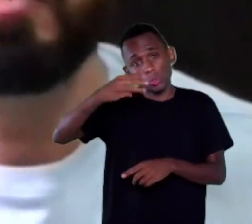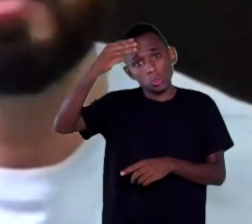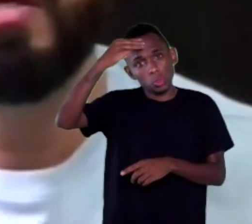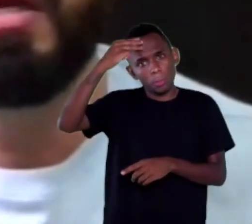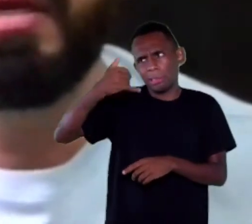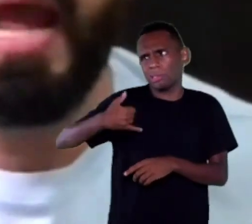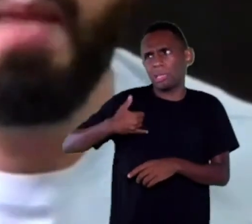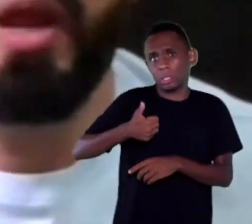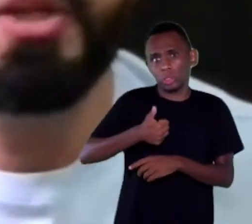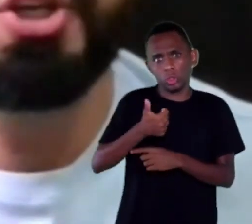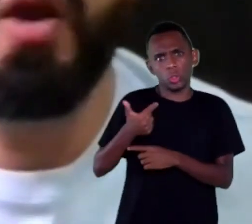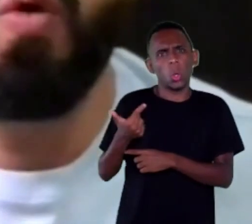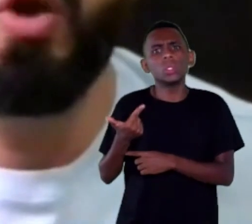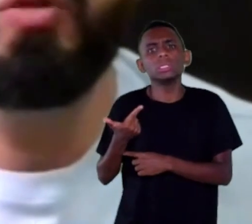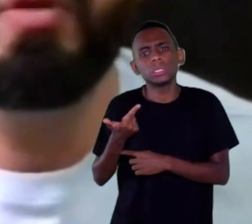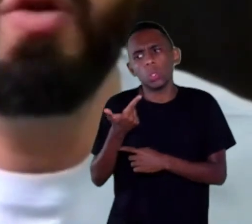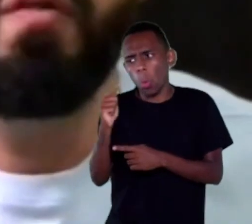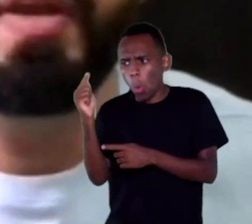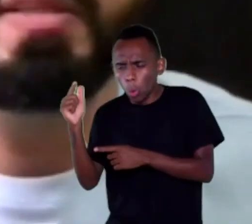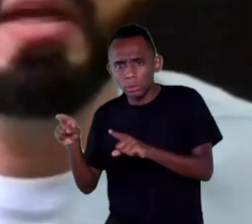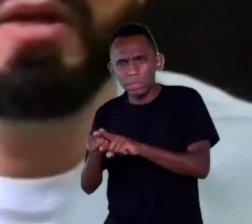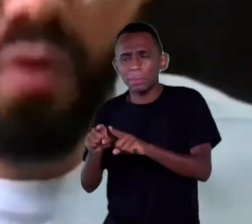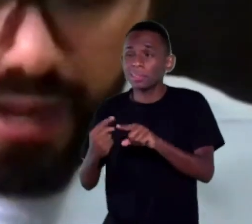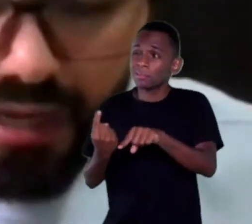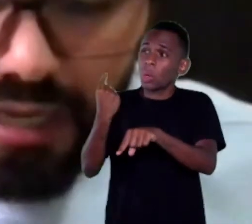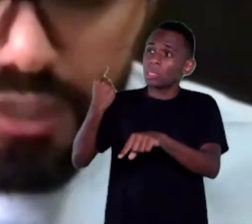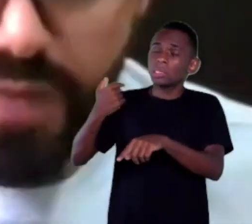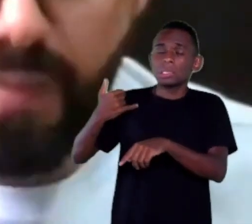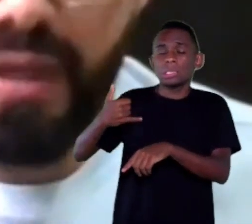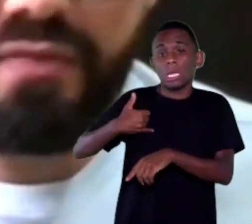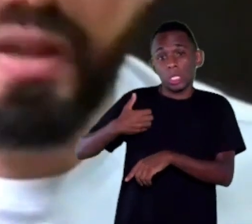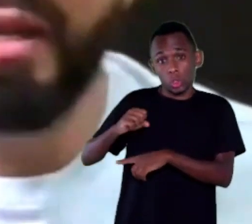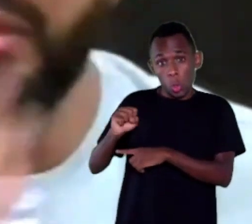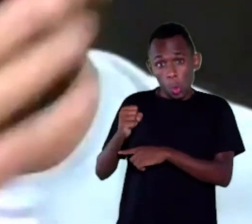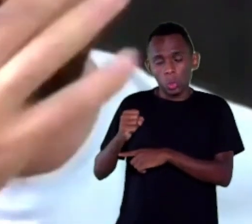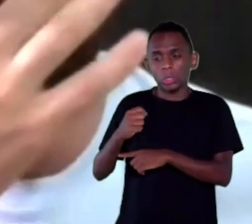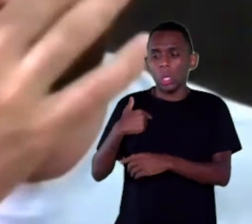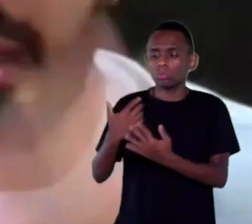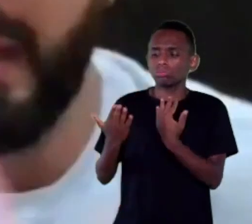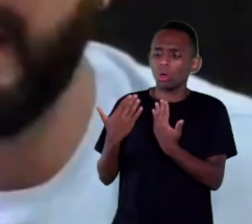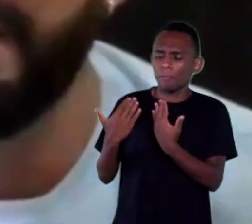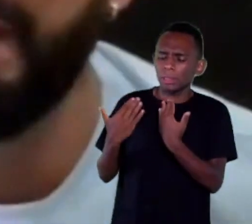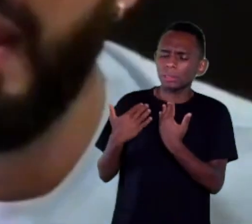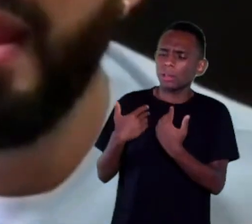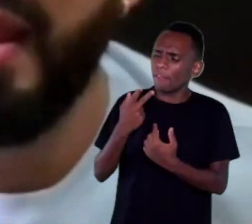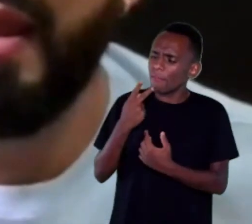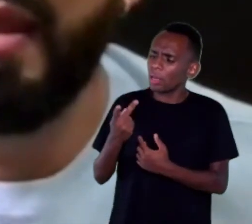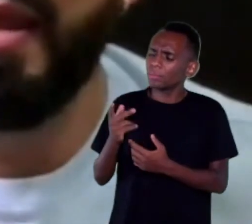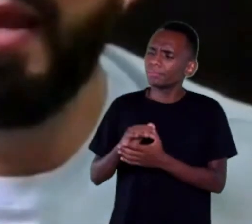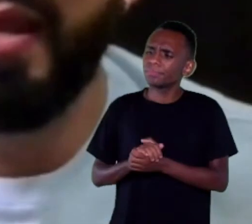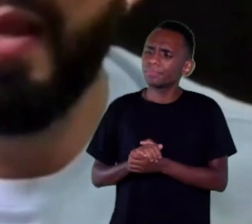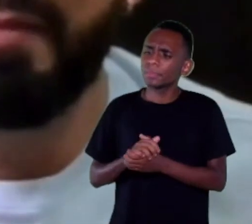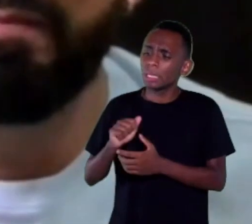12 anos, na época ela tinha 8, e eu conversando com ela chama Maria Fernanda, eu falei com ela, Fernanda,